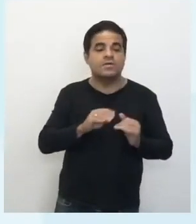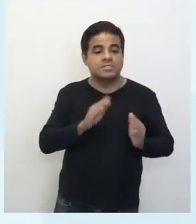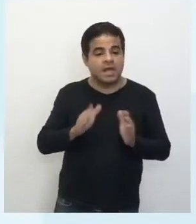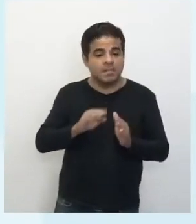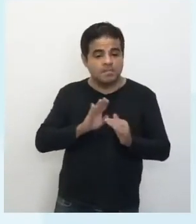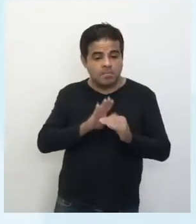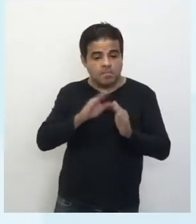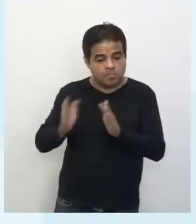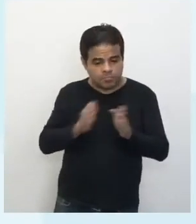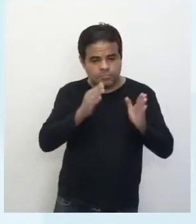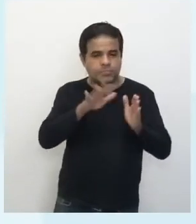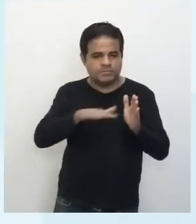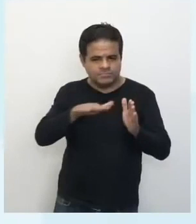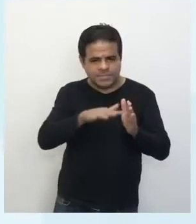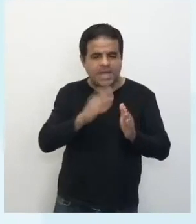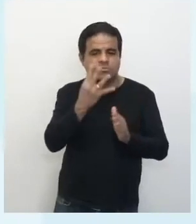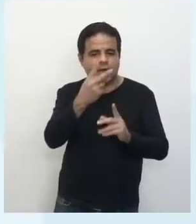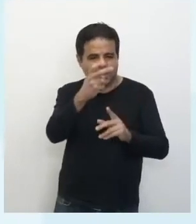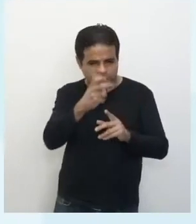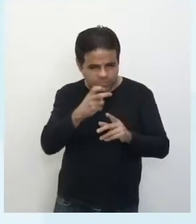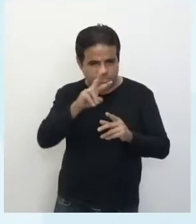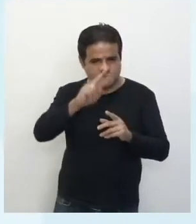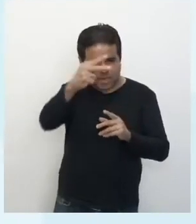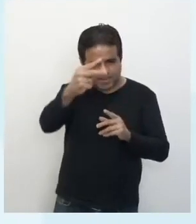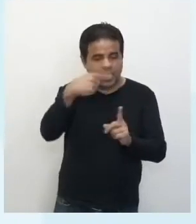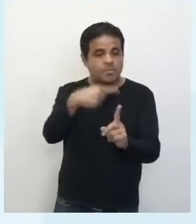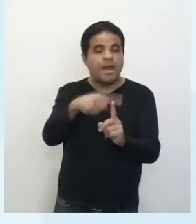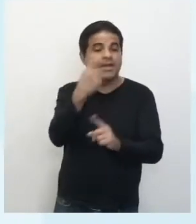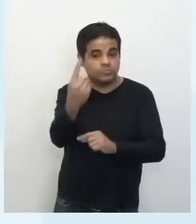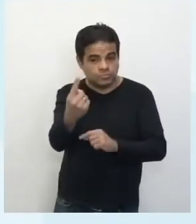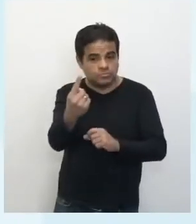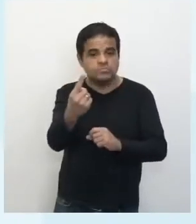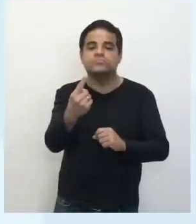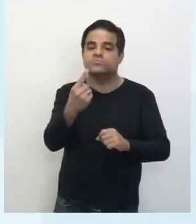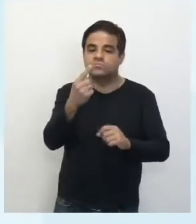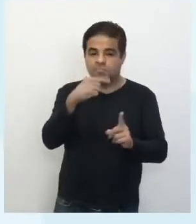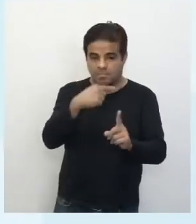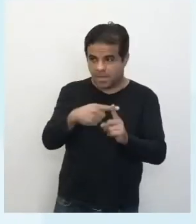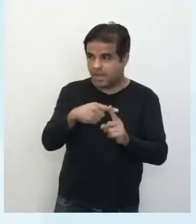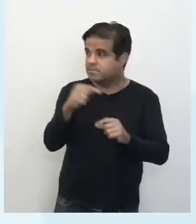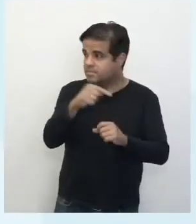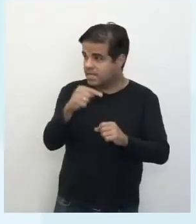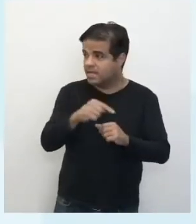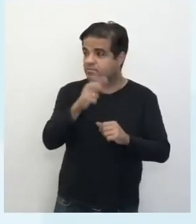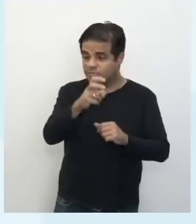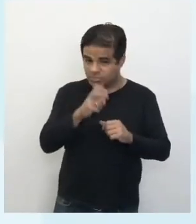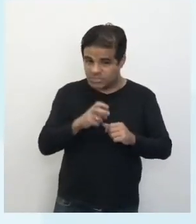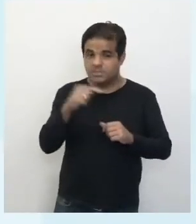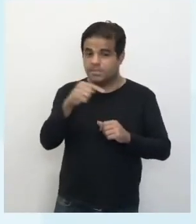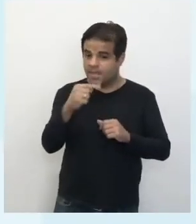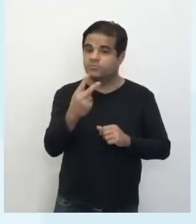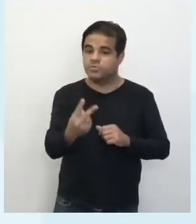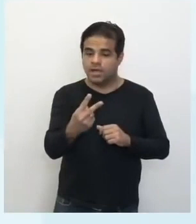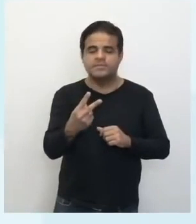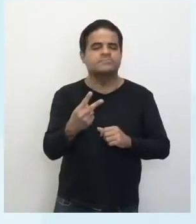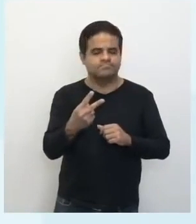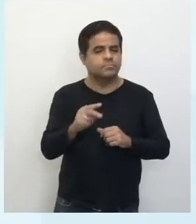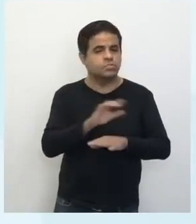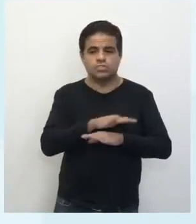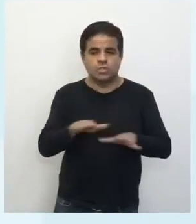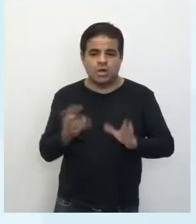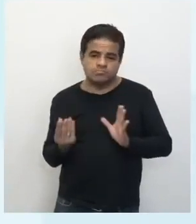espaços. Então, olha lá, ó, 4x² mais 1, mais menos x menos 2. Então, você